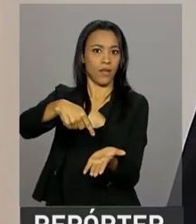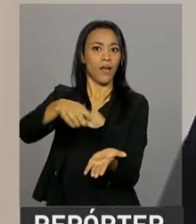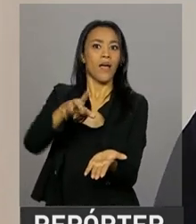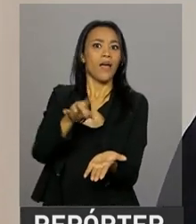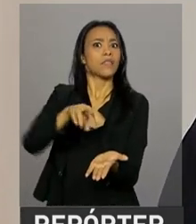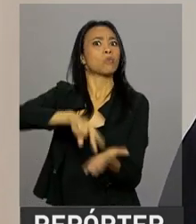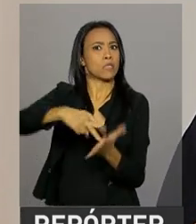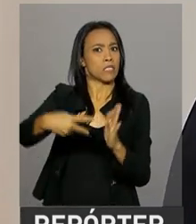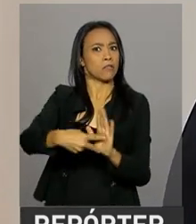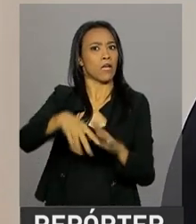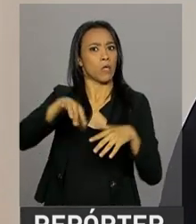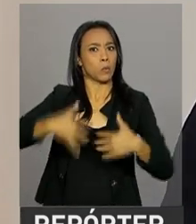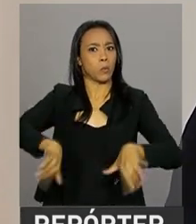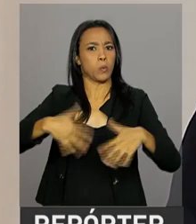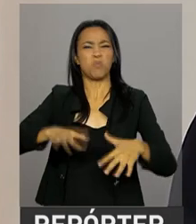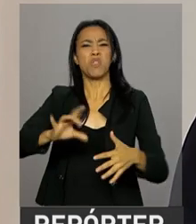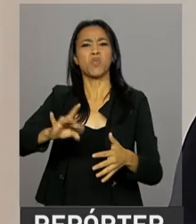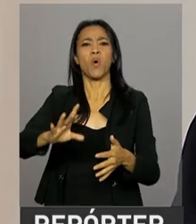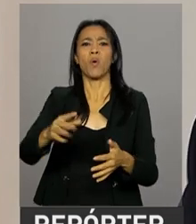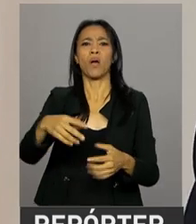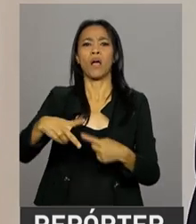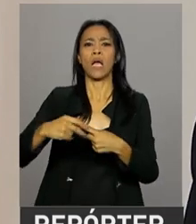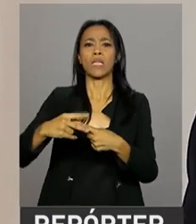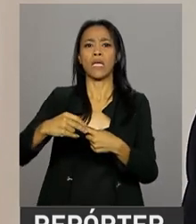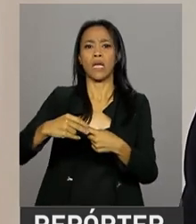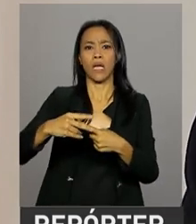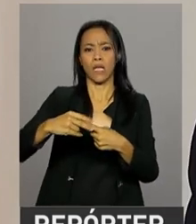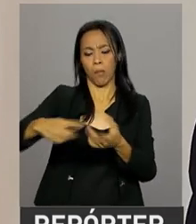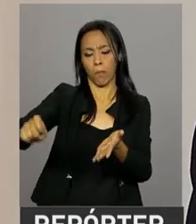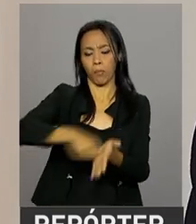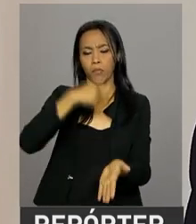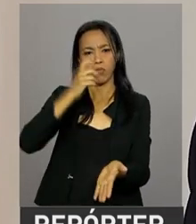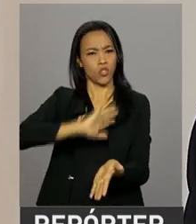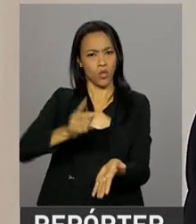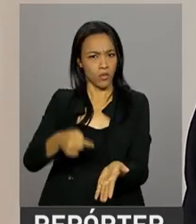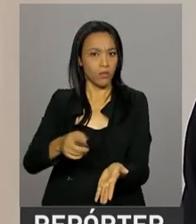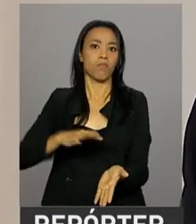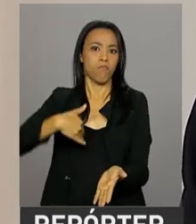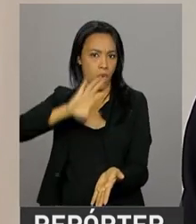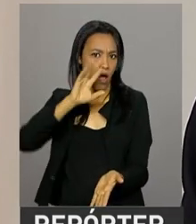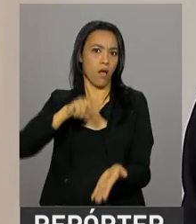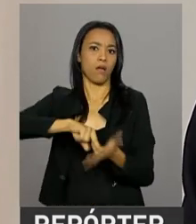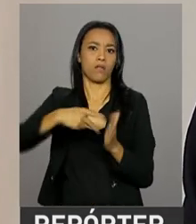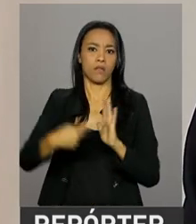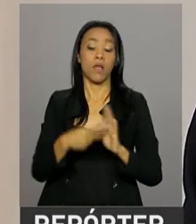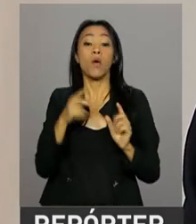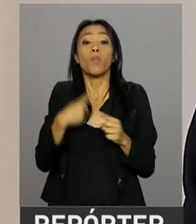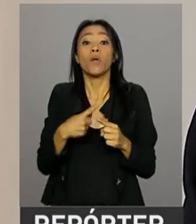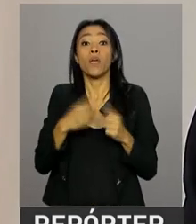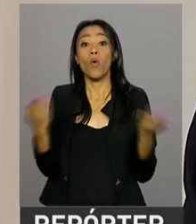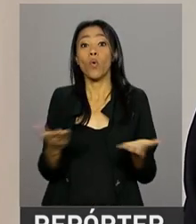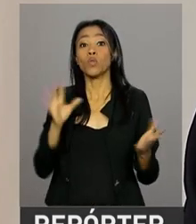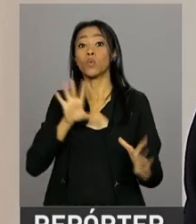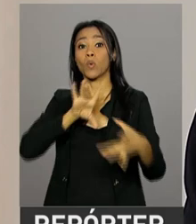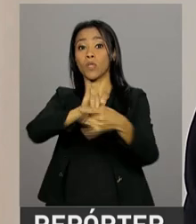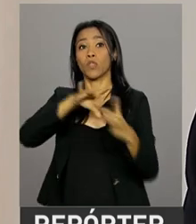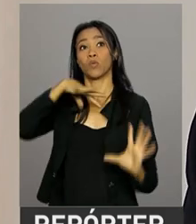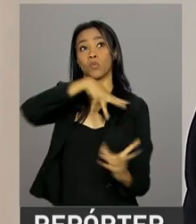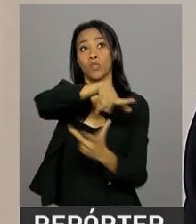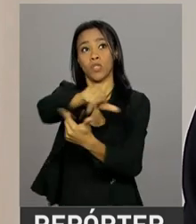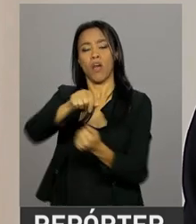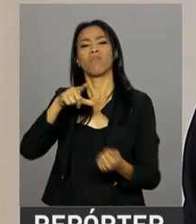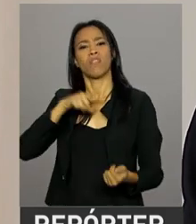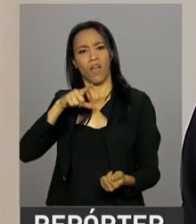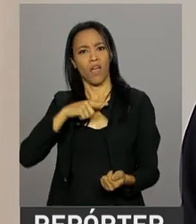a simples assinatura porque em tempos que ressurgem todos sabemos no cenário internacional tendências